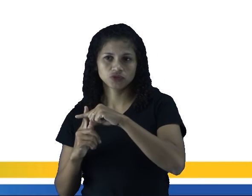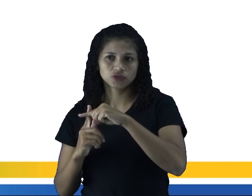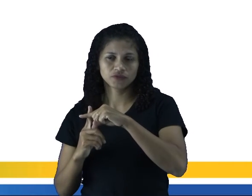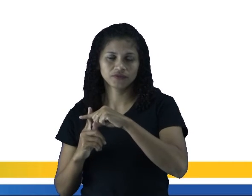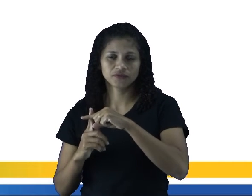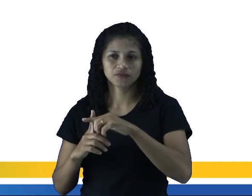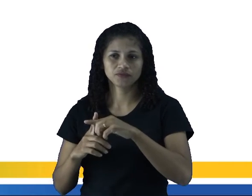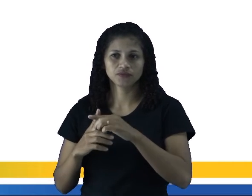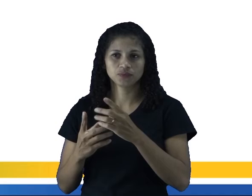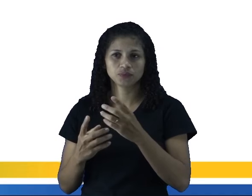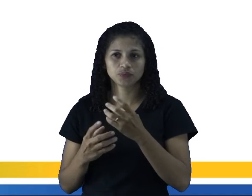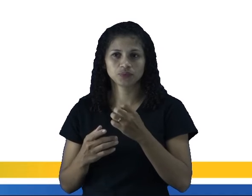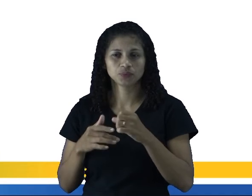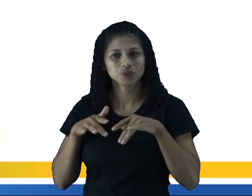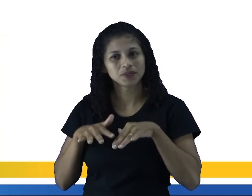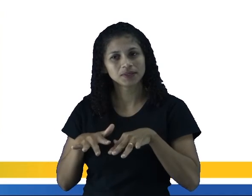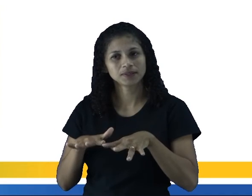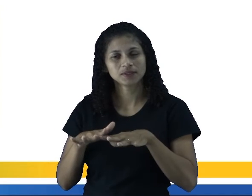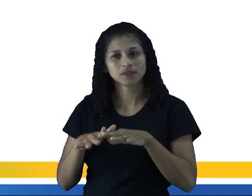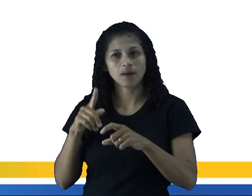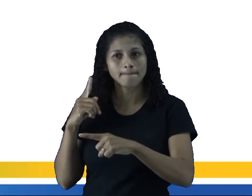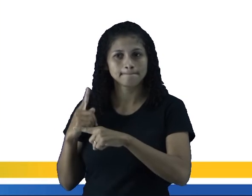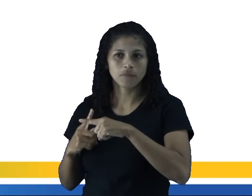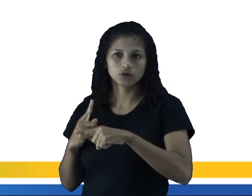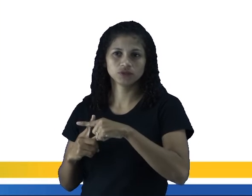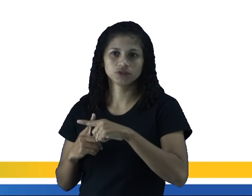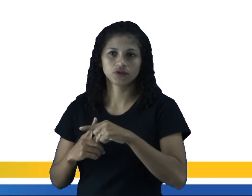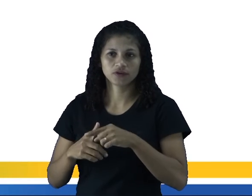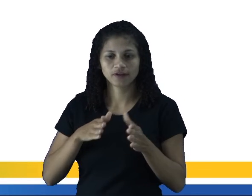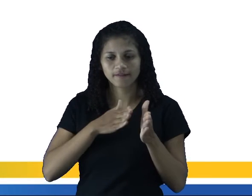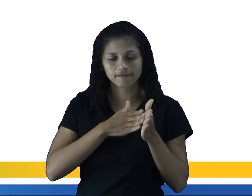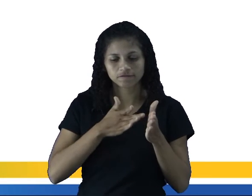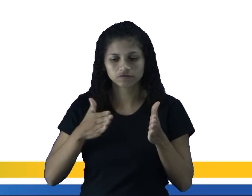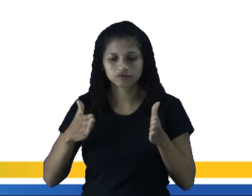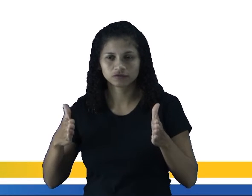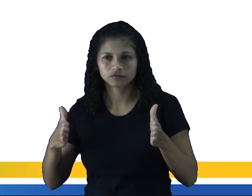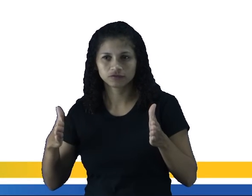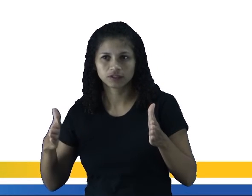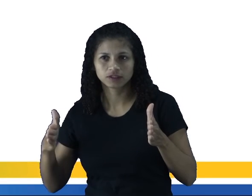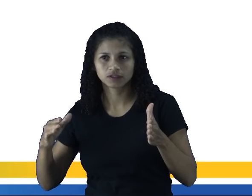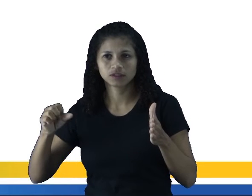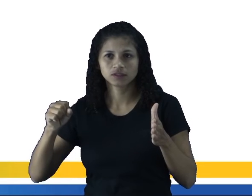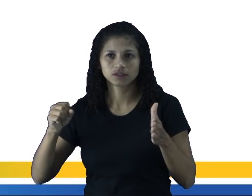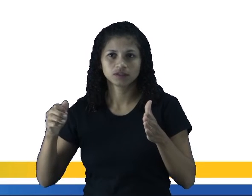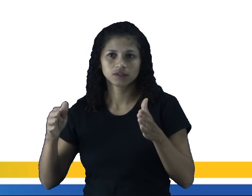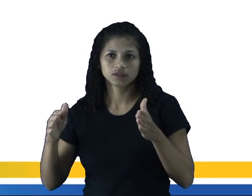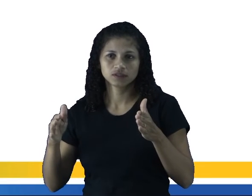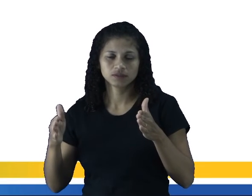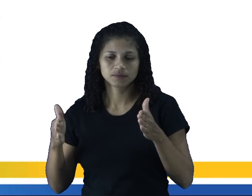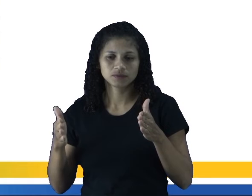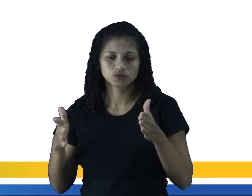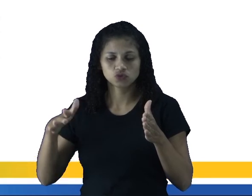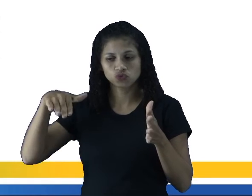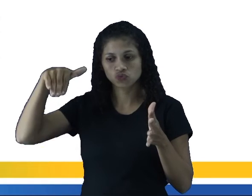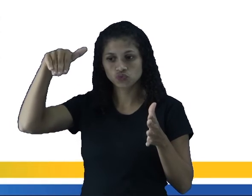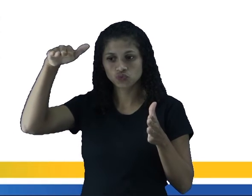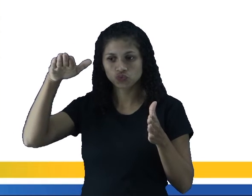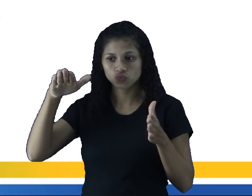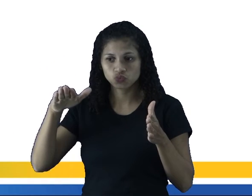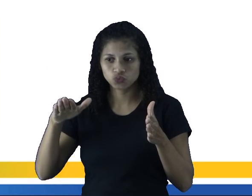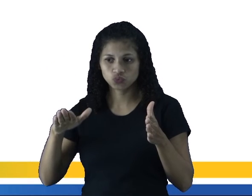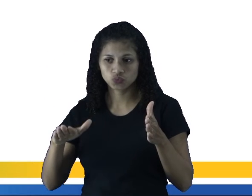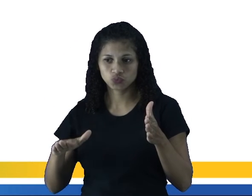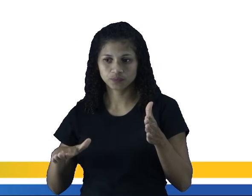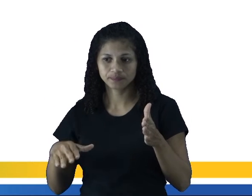é a eletropositividade. Ele vai variar da direita para a esquerda e de cima para